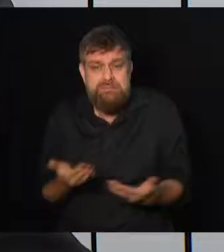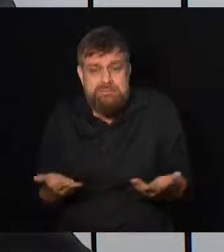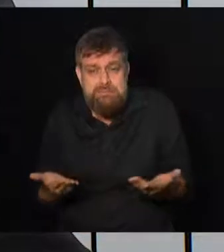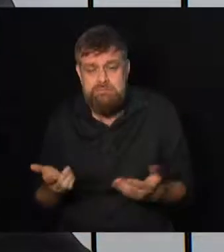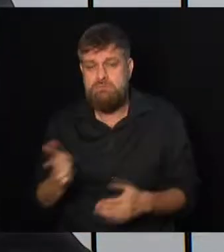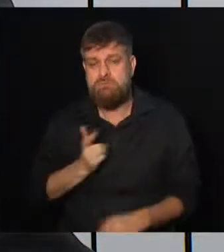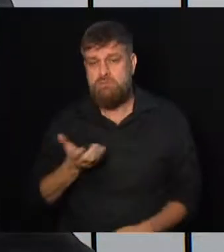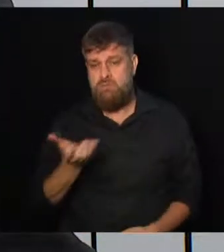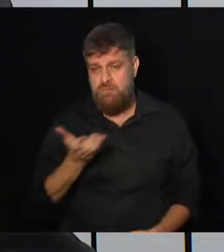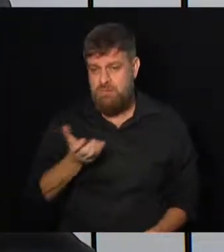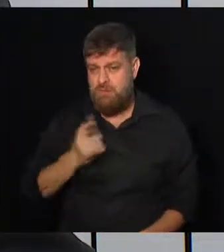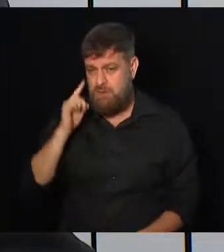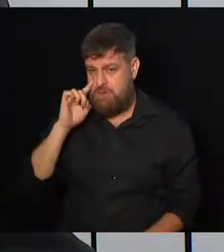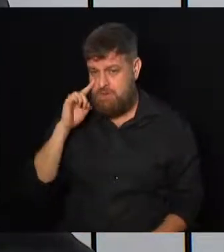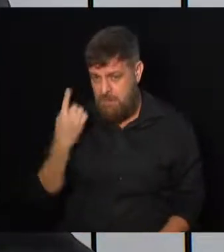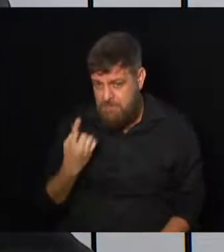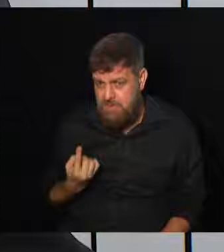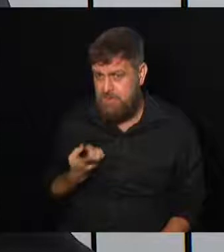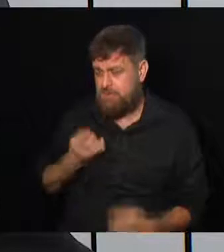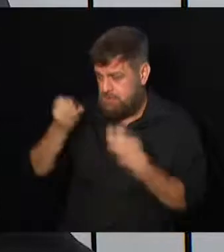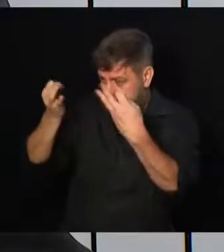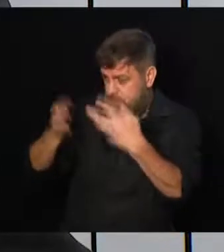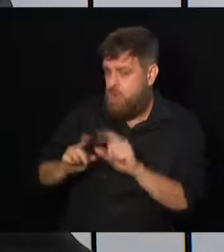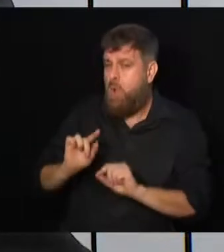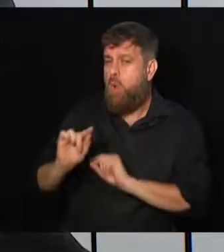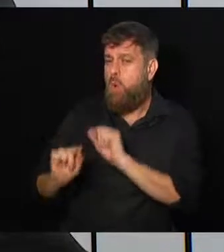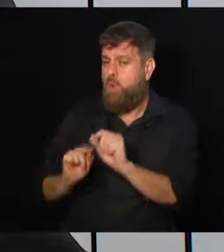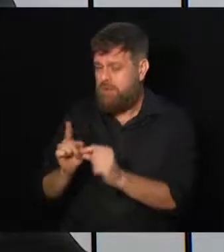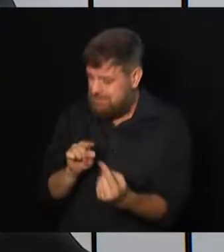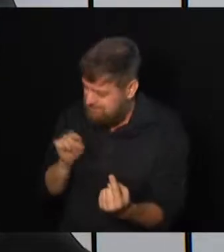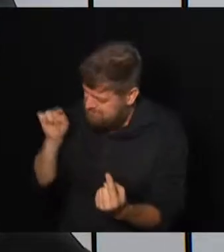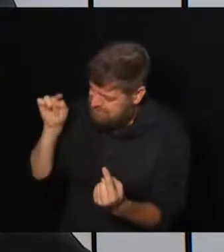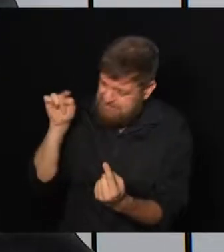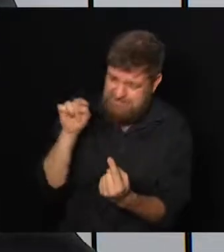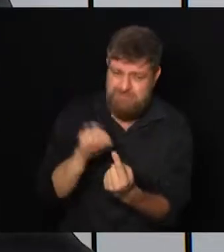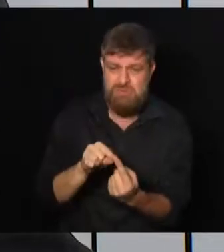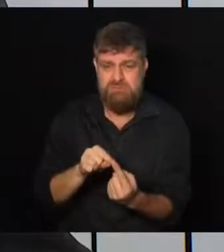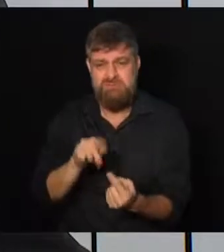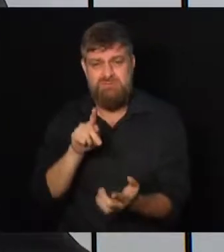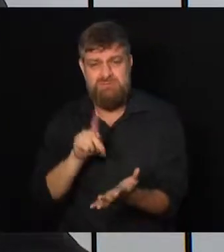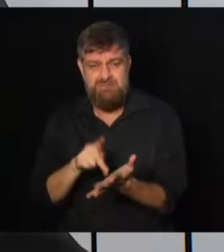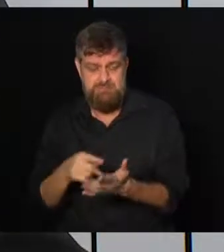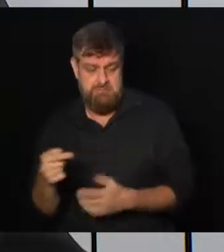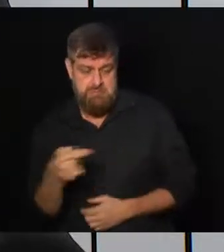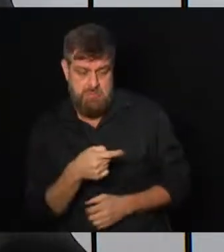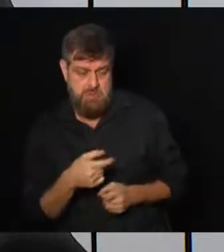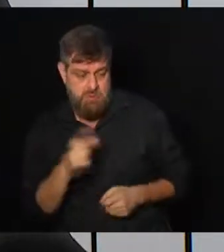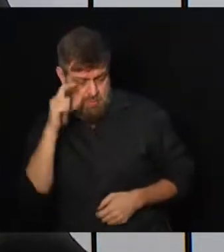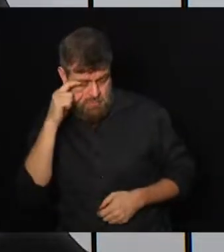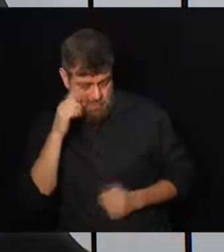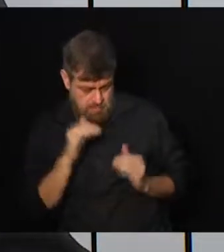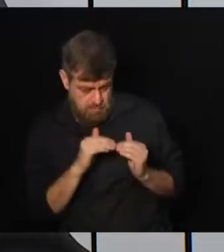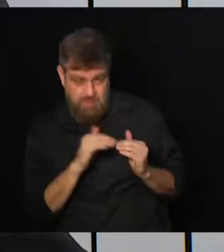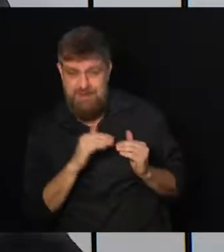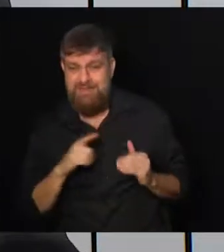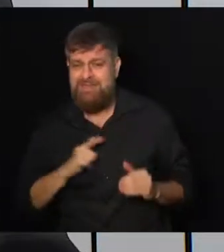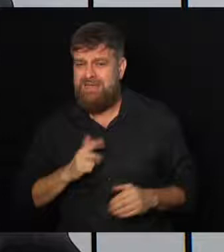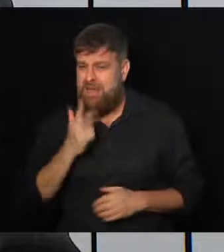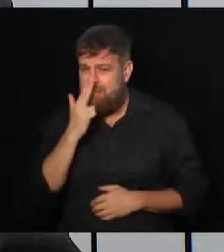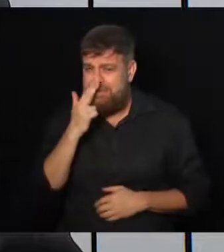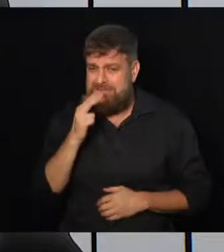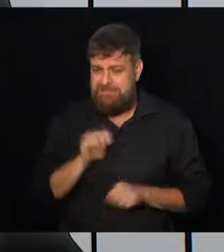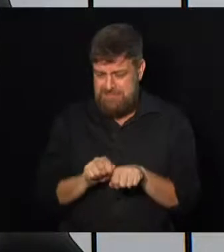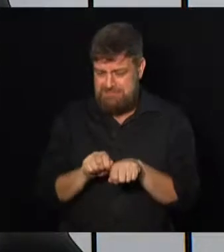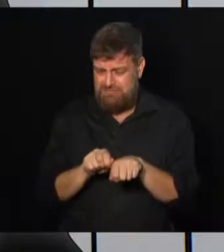eu queria, Mirna, focar especialmente nesse ponto, nessa verdadeira, não sei se o doutor concorda comigo, epidemia que está